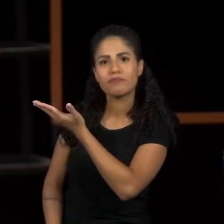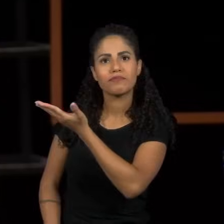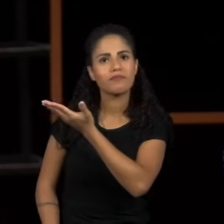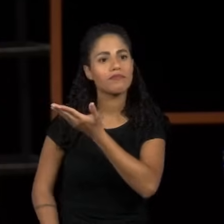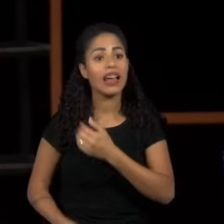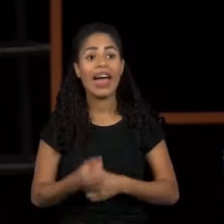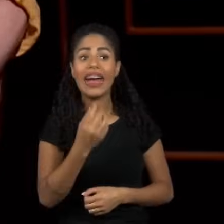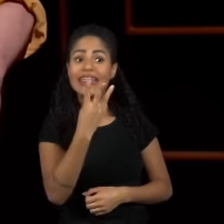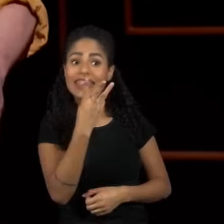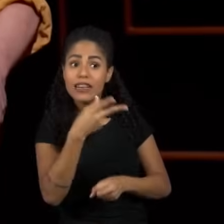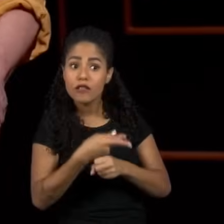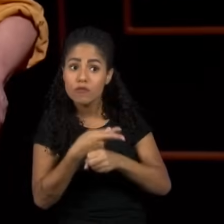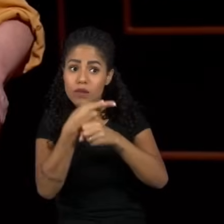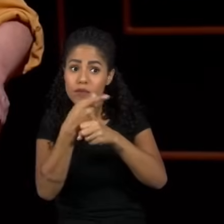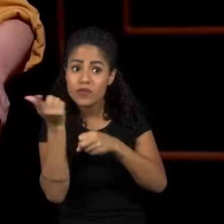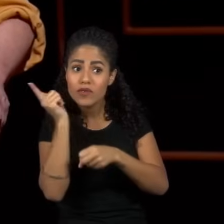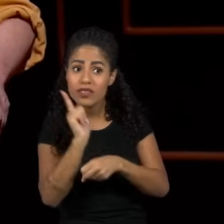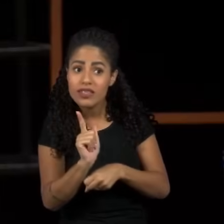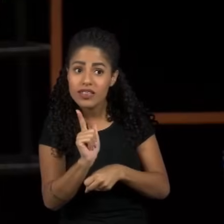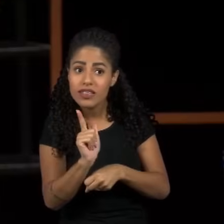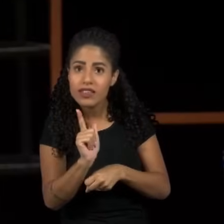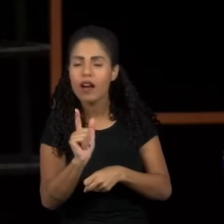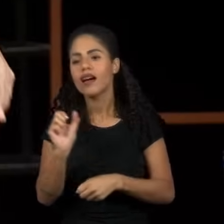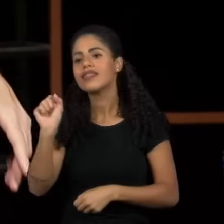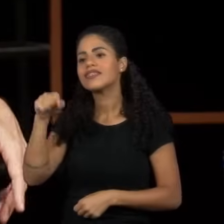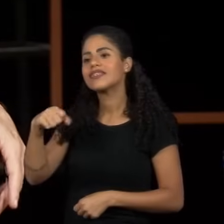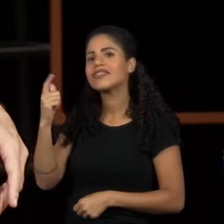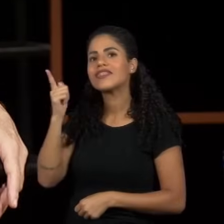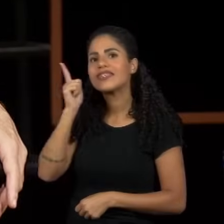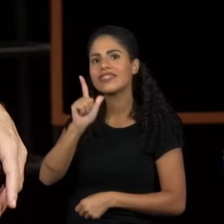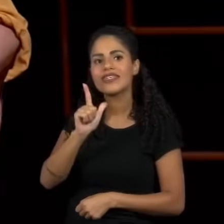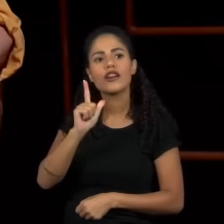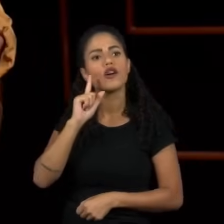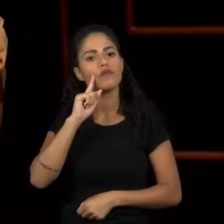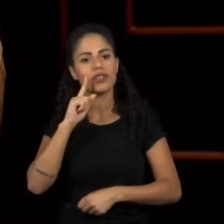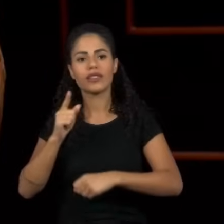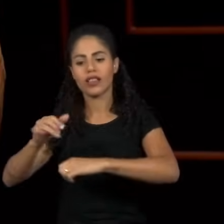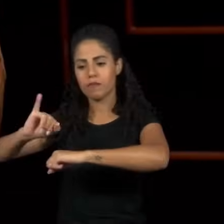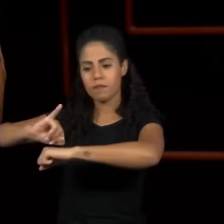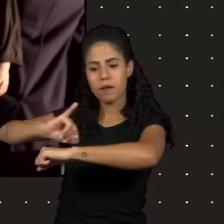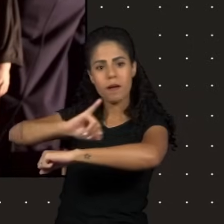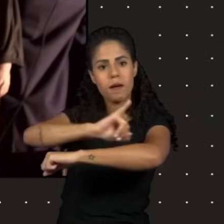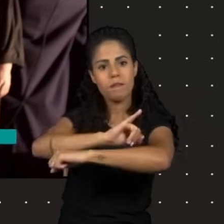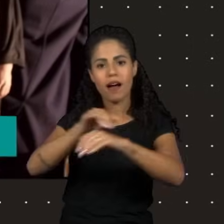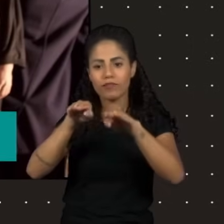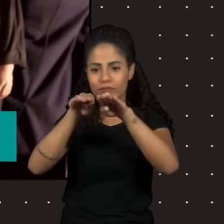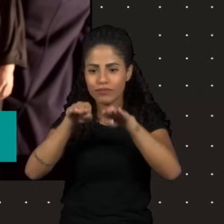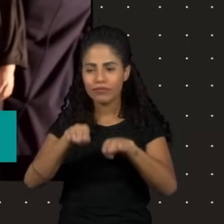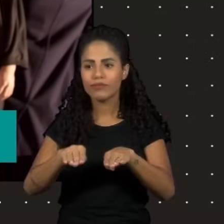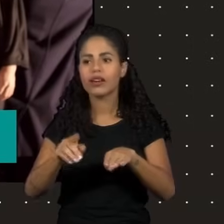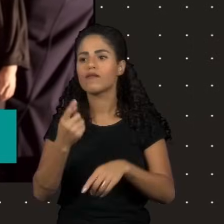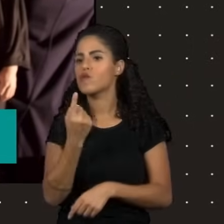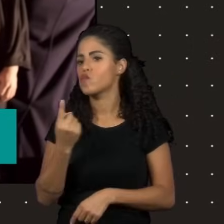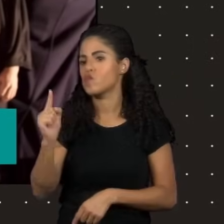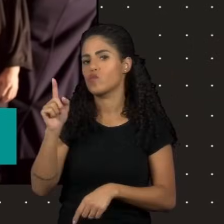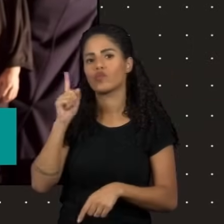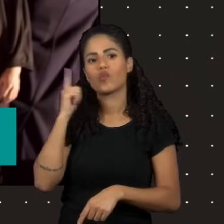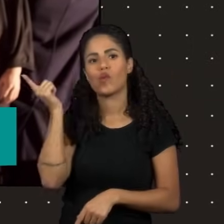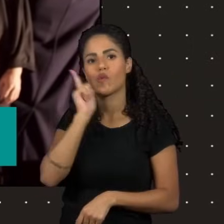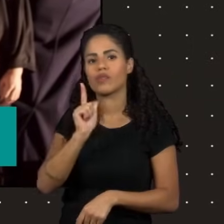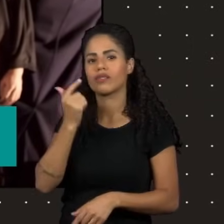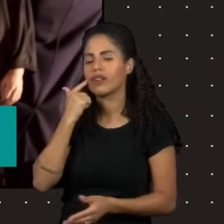prêmios. Ganhei. Depois você fez também o Colecionador de Crepúsculo. Colecionador também. Acho que foi o último trabalho do